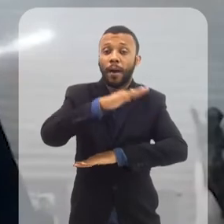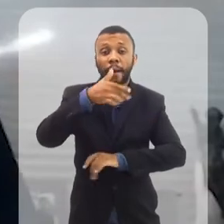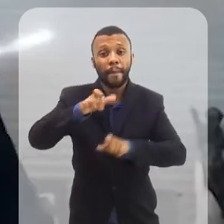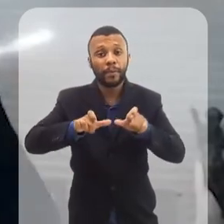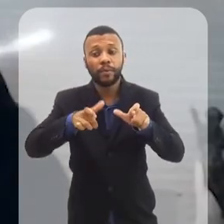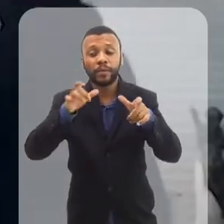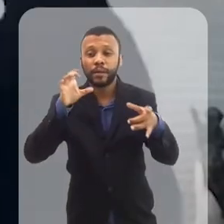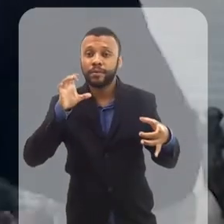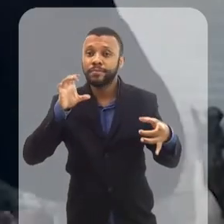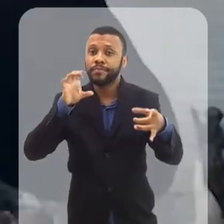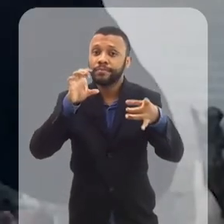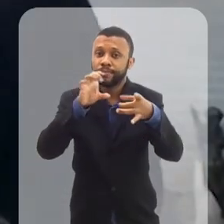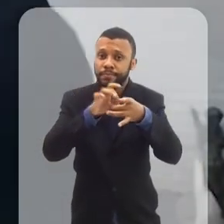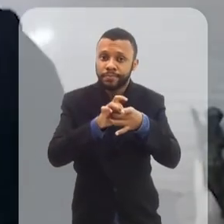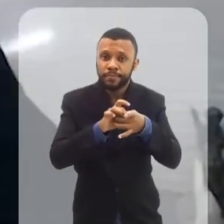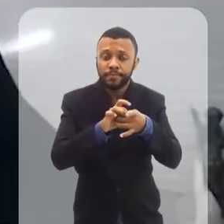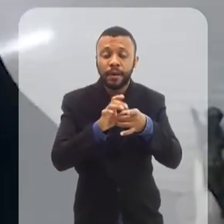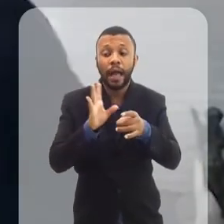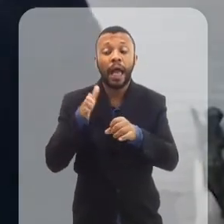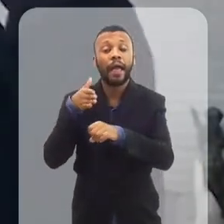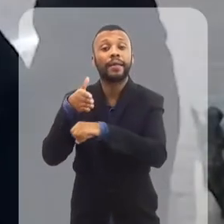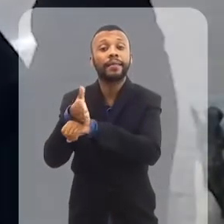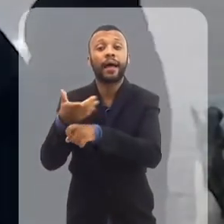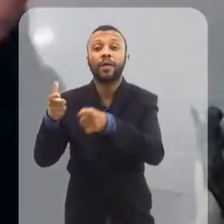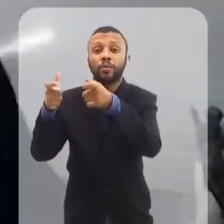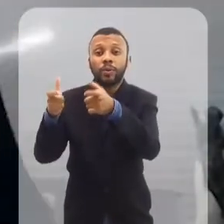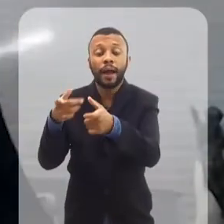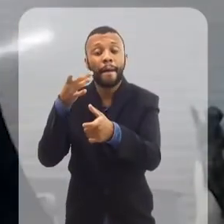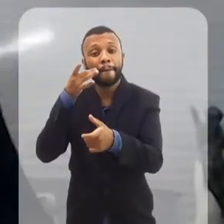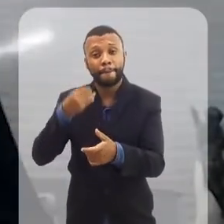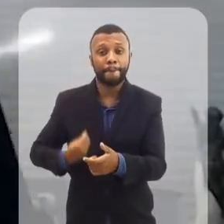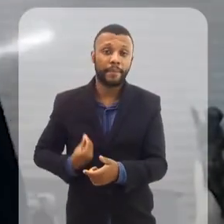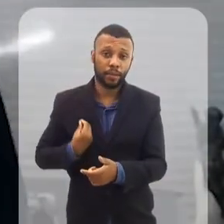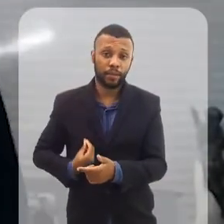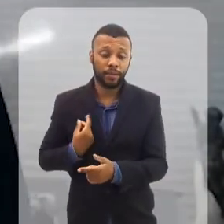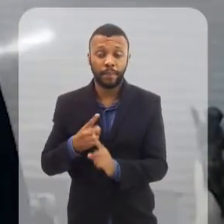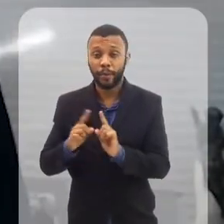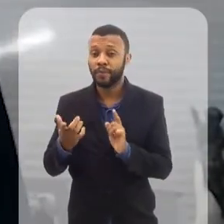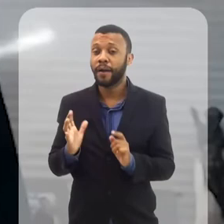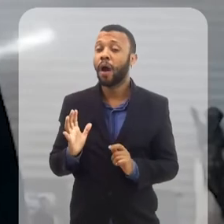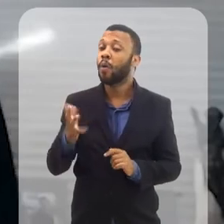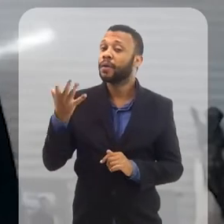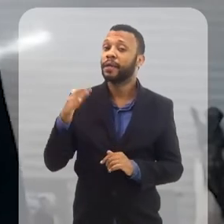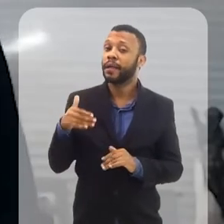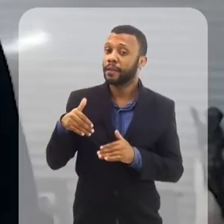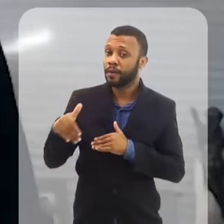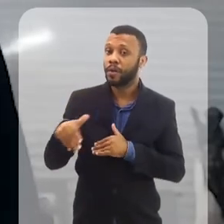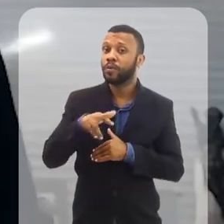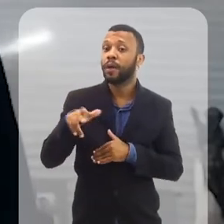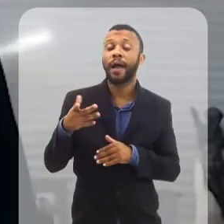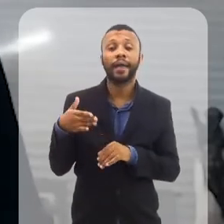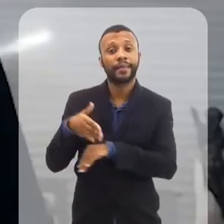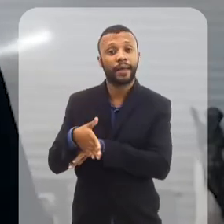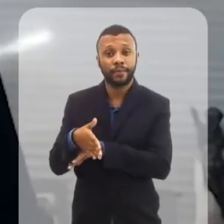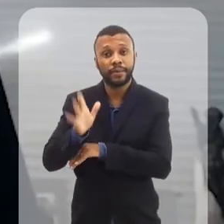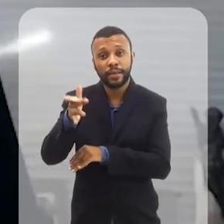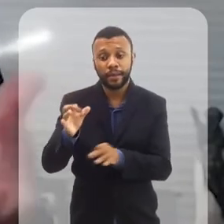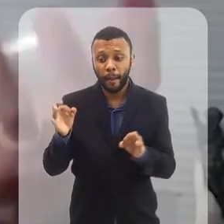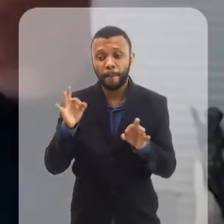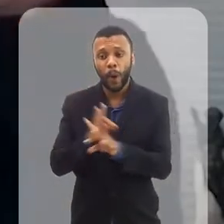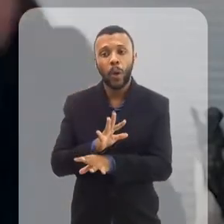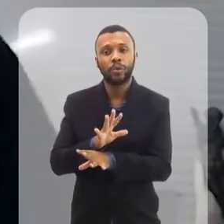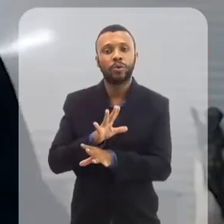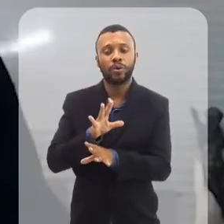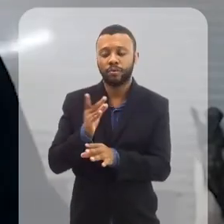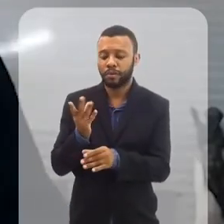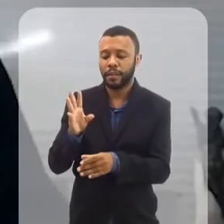plataforma. As pessoas estão conectadas a entrar num lugar. Mas, na verdade, o que vai acontecer daqui a pouco não é entrar no lugar, você